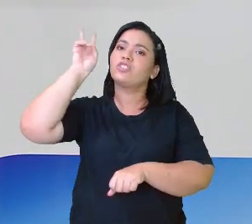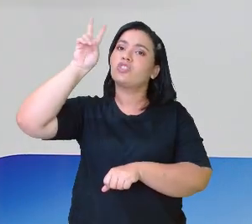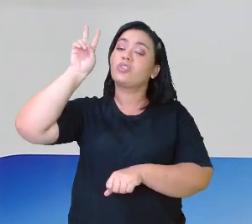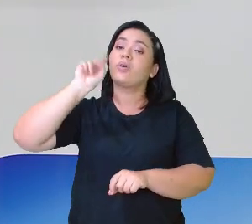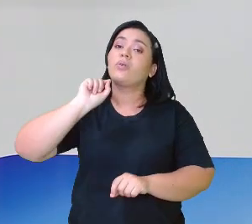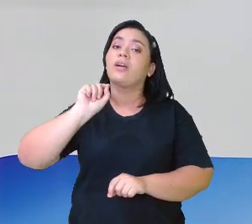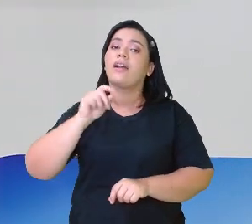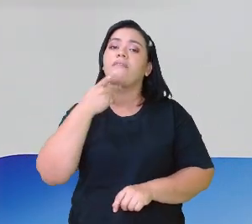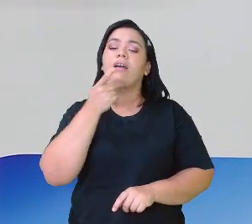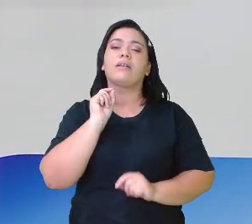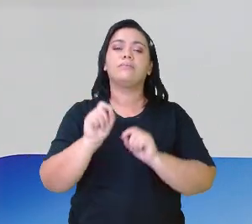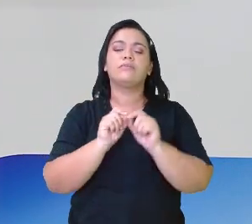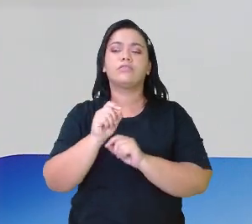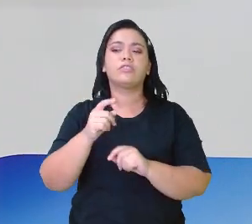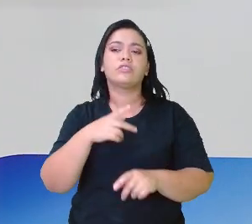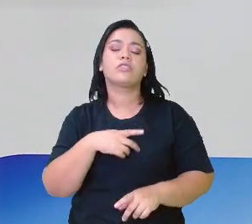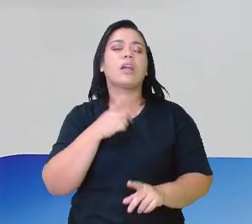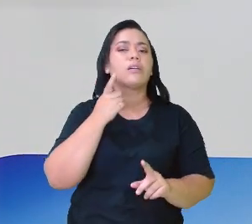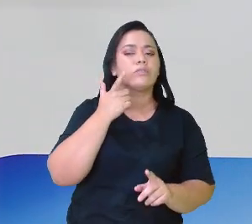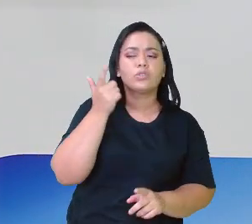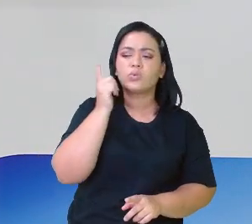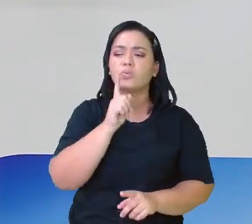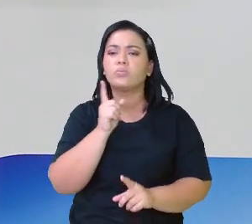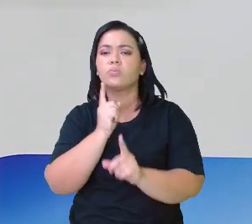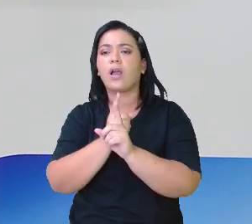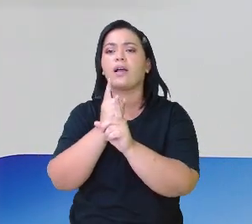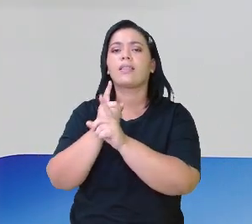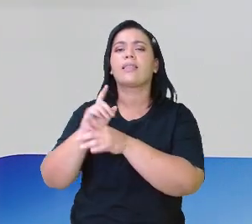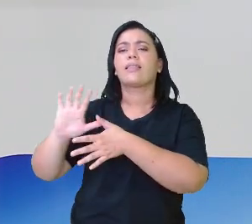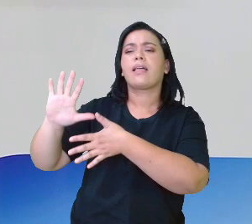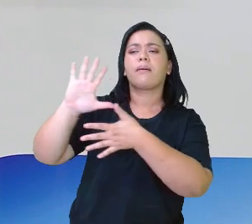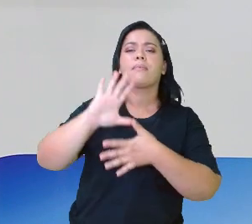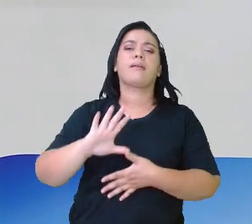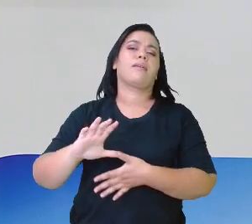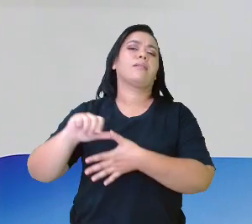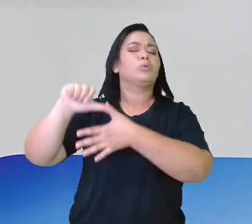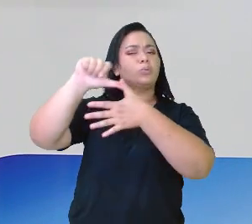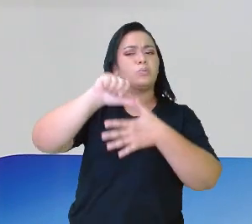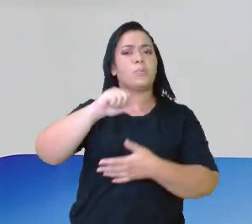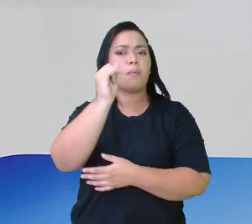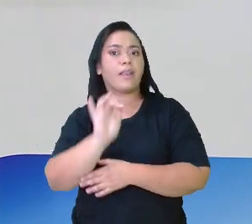falou sobre o processo de descobrimento aqui das Américas, descobrimento do Brasil,